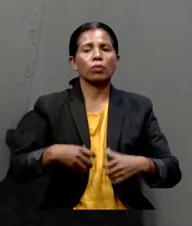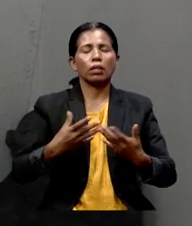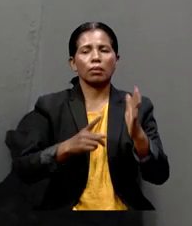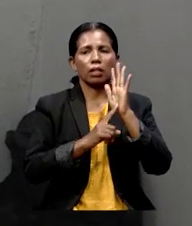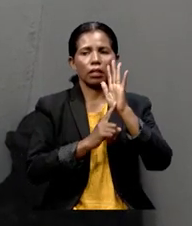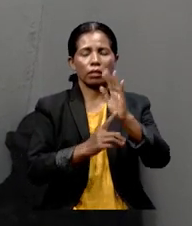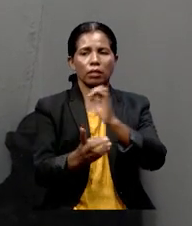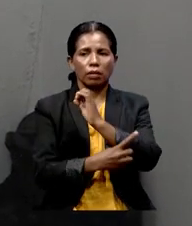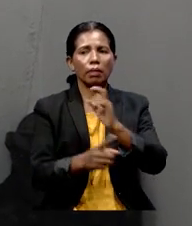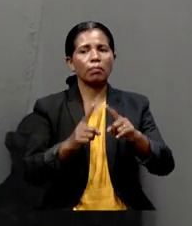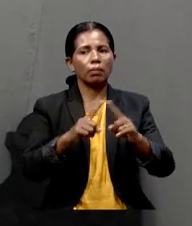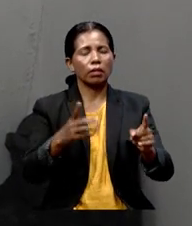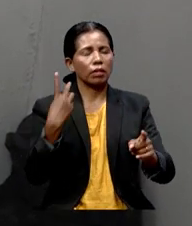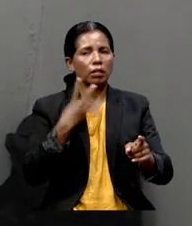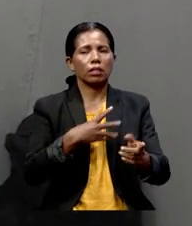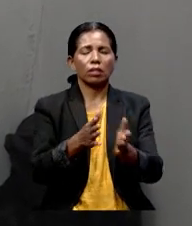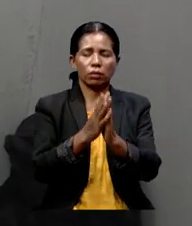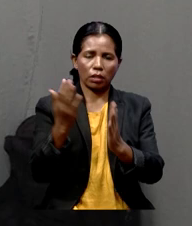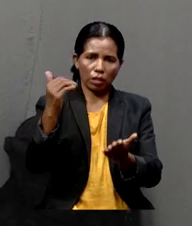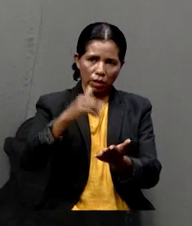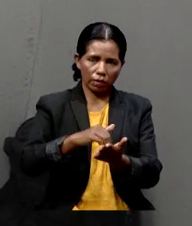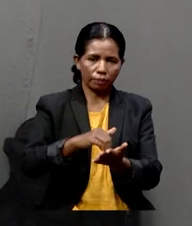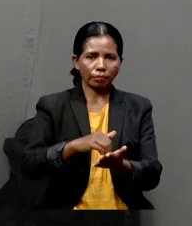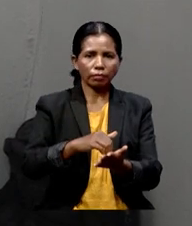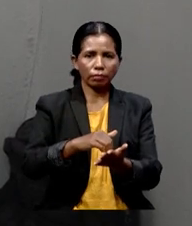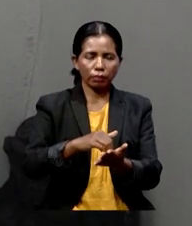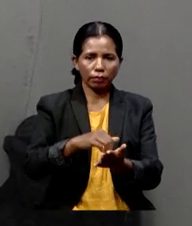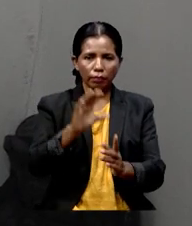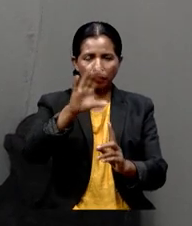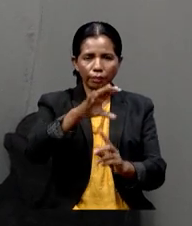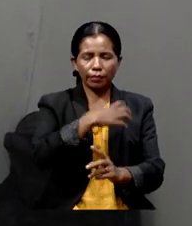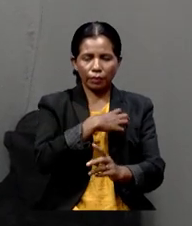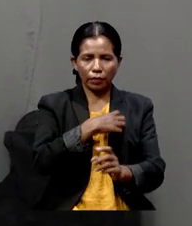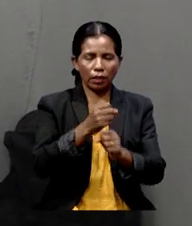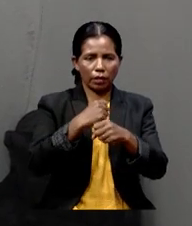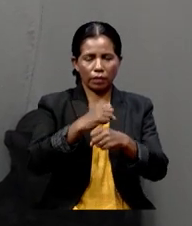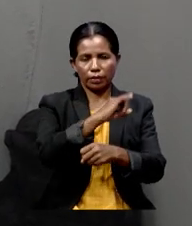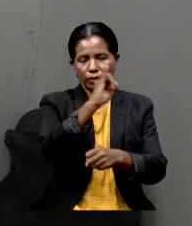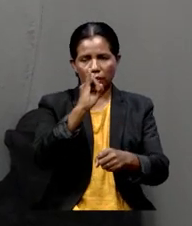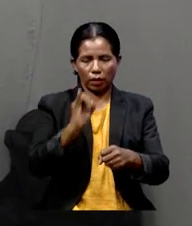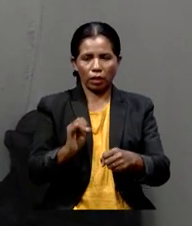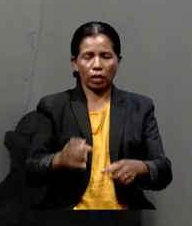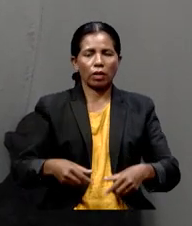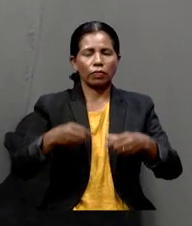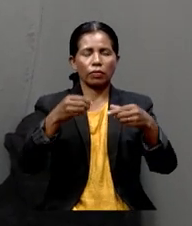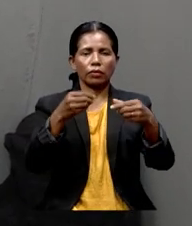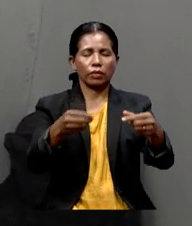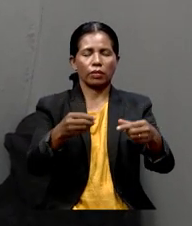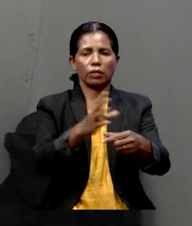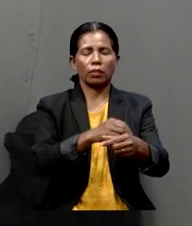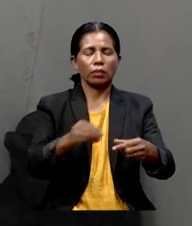sanção disciplinar ne be ita husura le retan ato comando la lais halo investigação nomos po sanção ne be maka toran